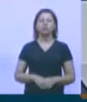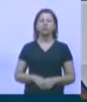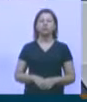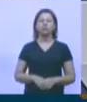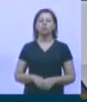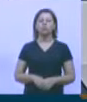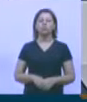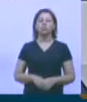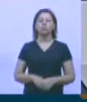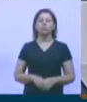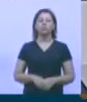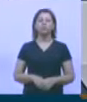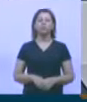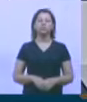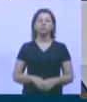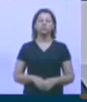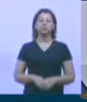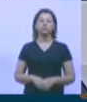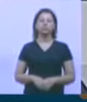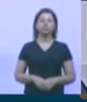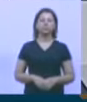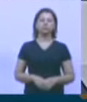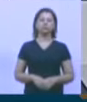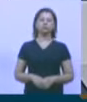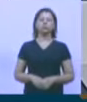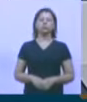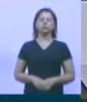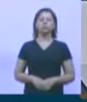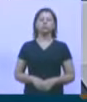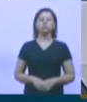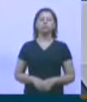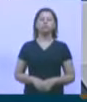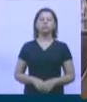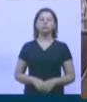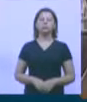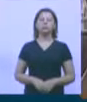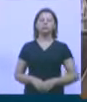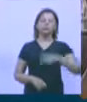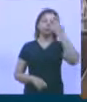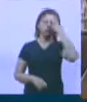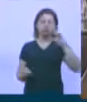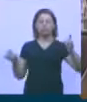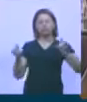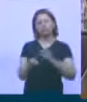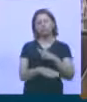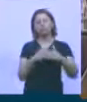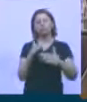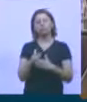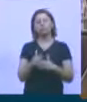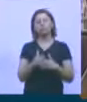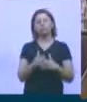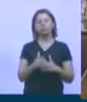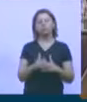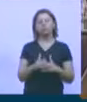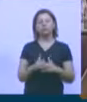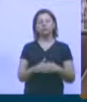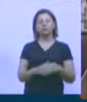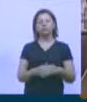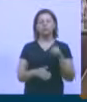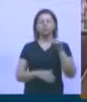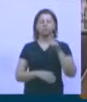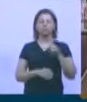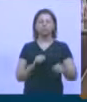the third healing we all need is a physical healing. E para completar toda essa imagem, a terceira cura